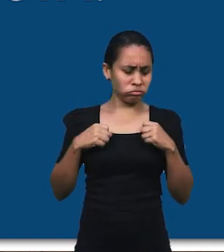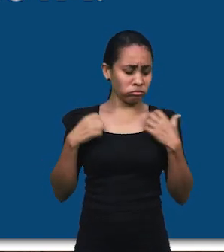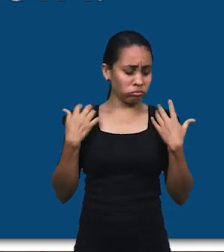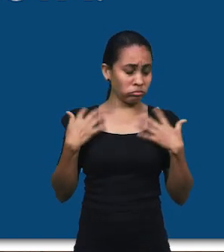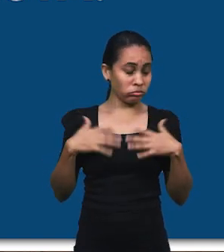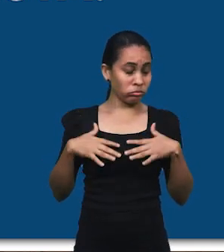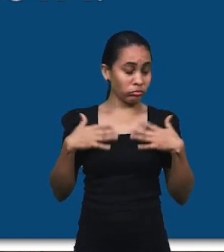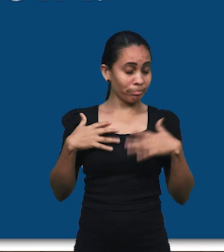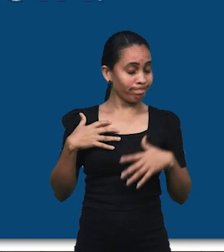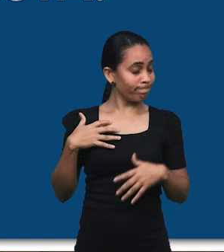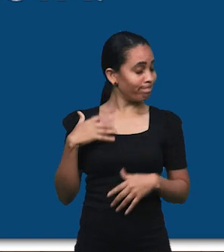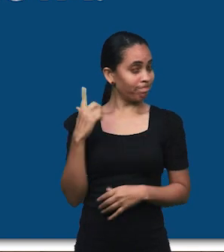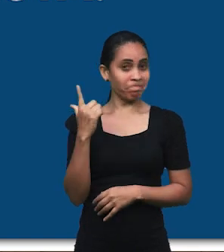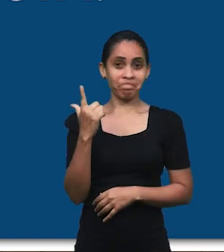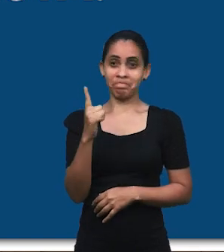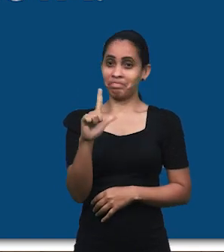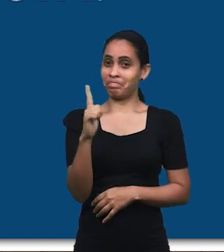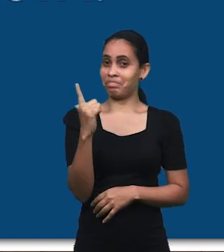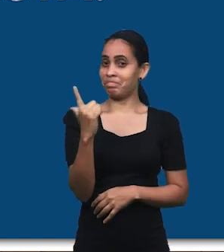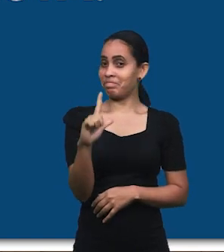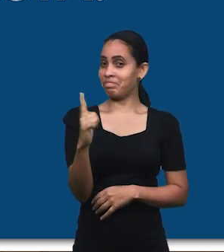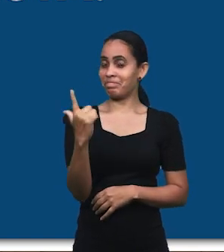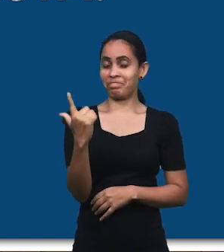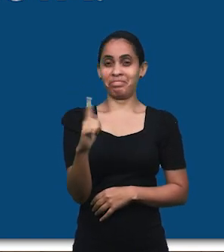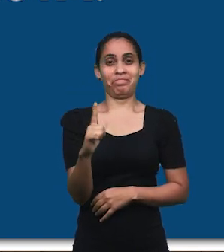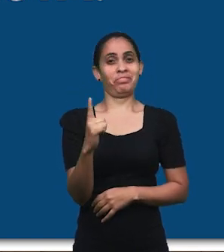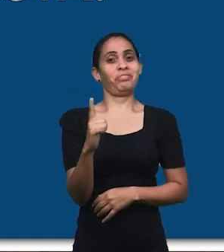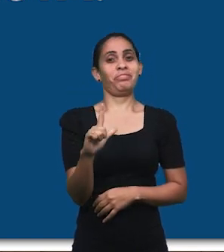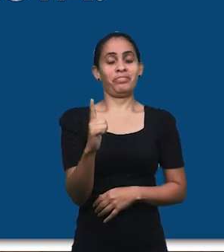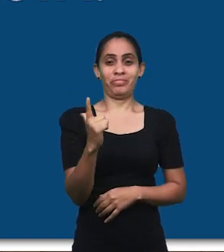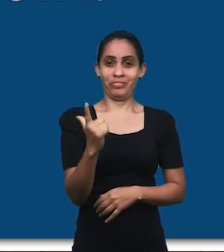enfrentarei, Glória a Jesus. então